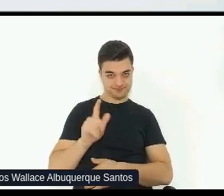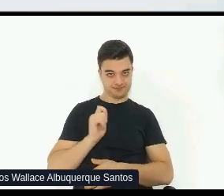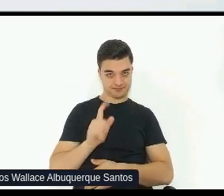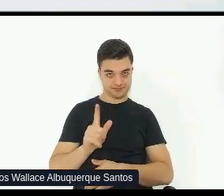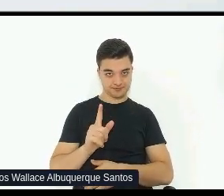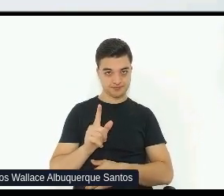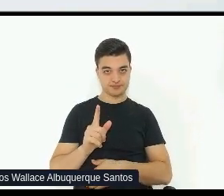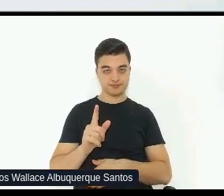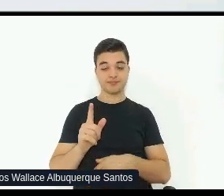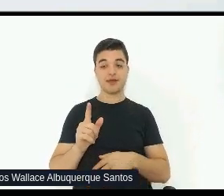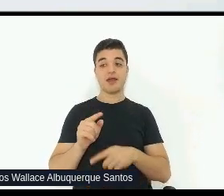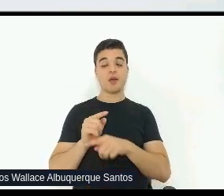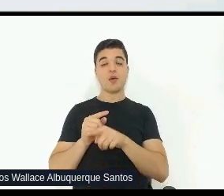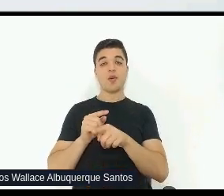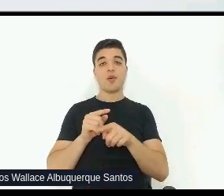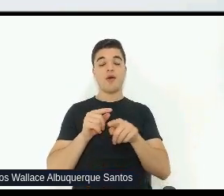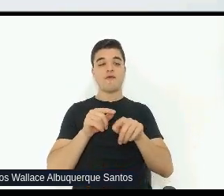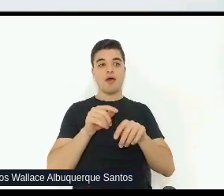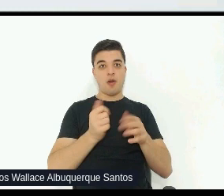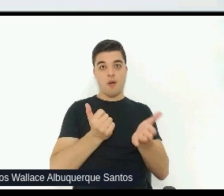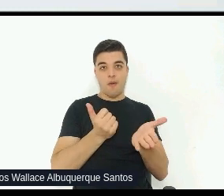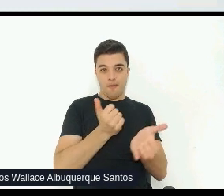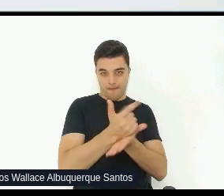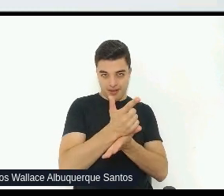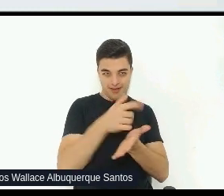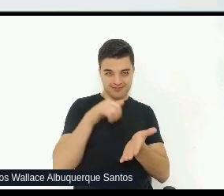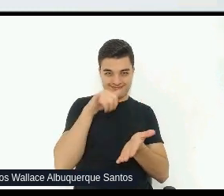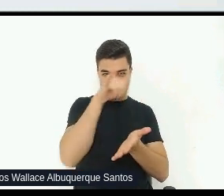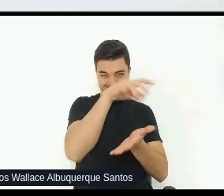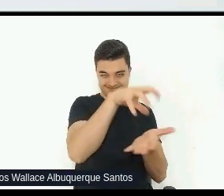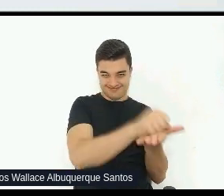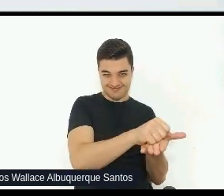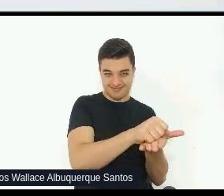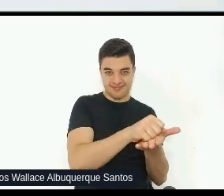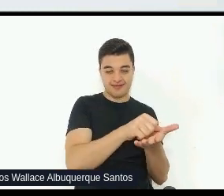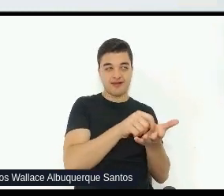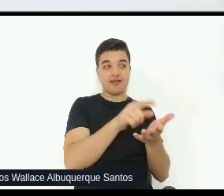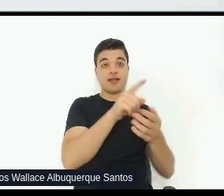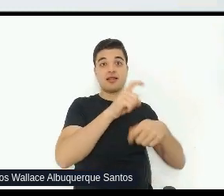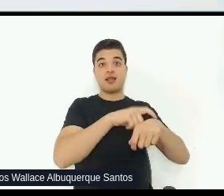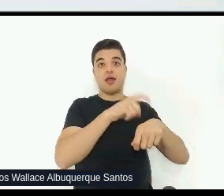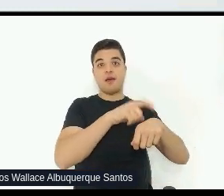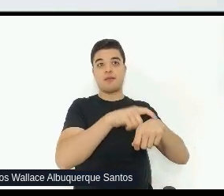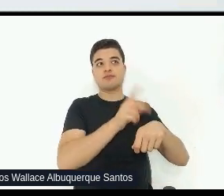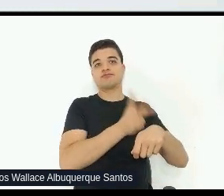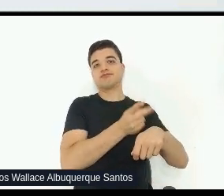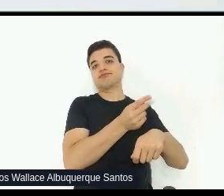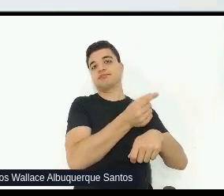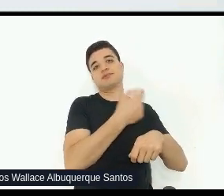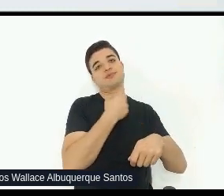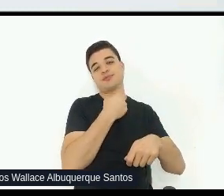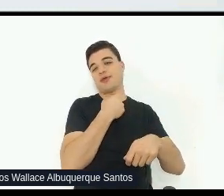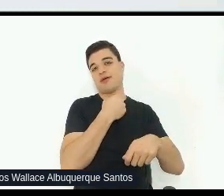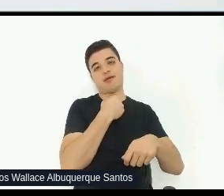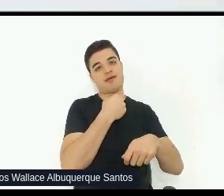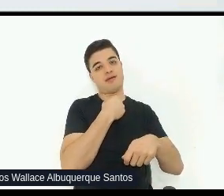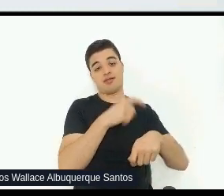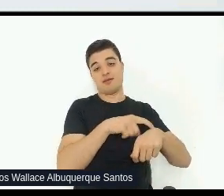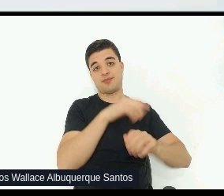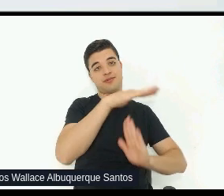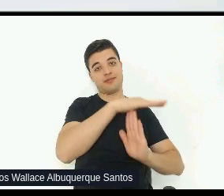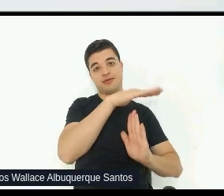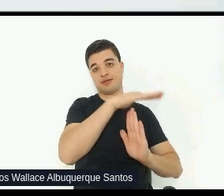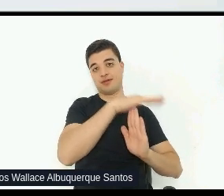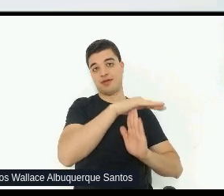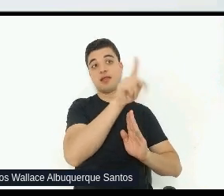da passagem por muito tempo, porque é um preço volátil, né? Tem toda uma questão de negócios aí. Então, ele está sempre informando para o usuário